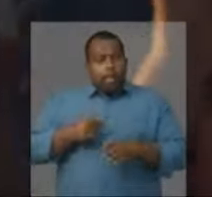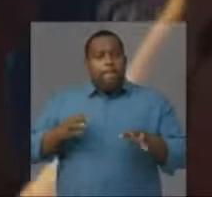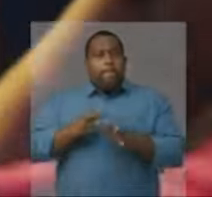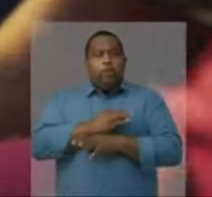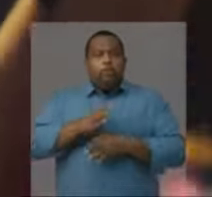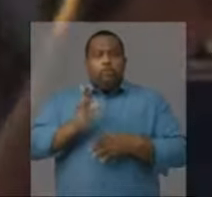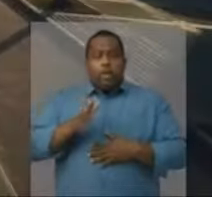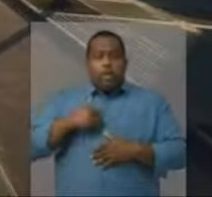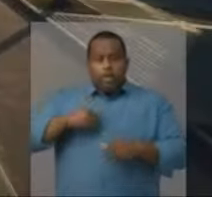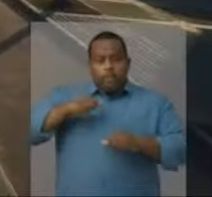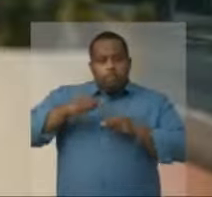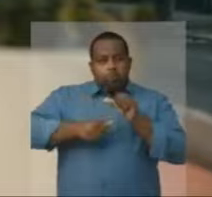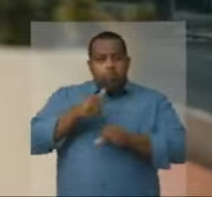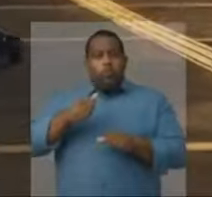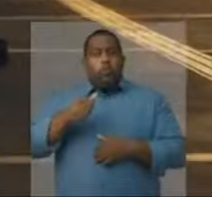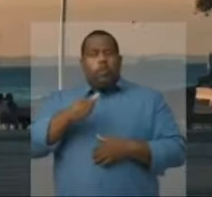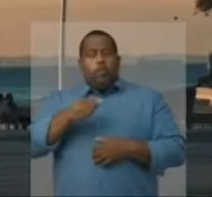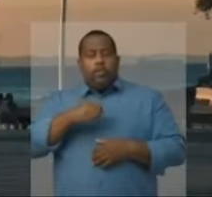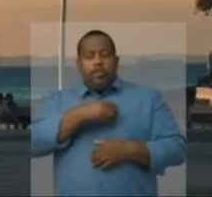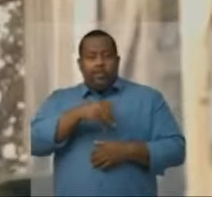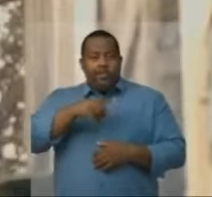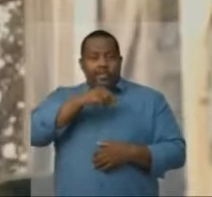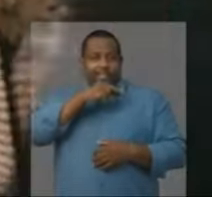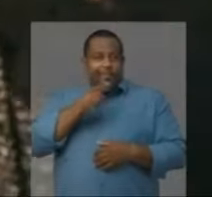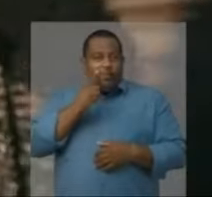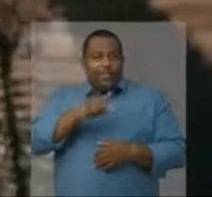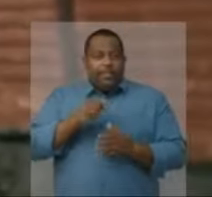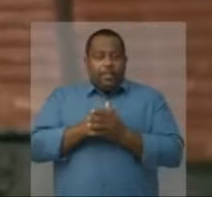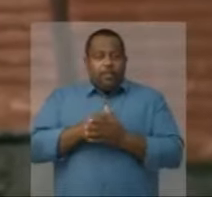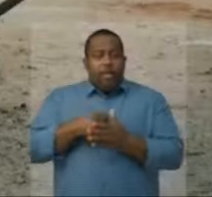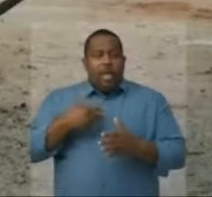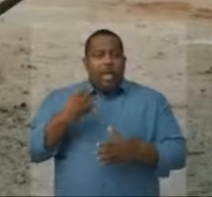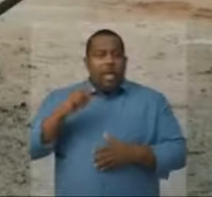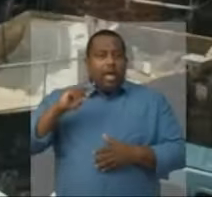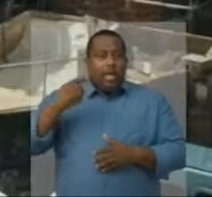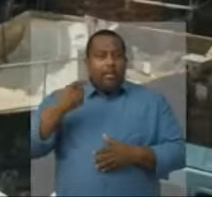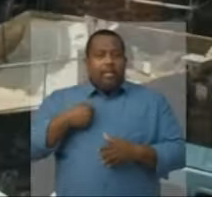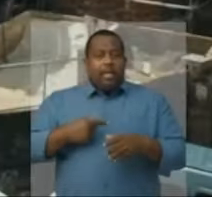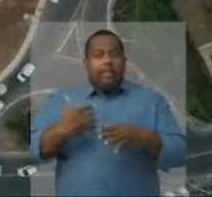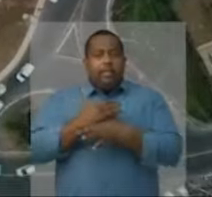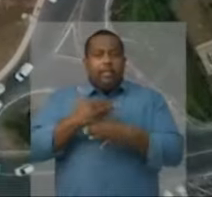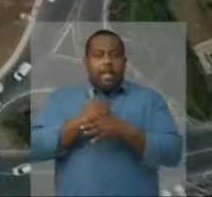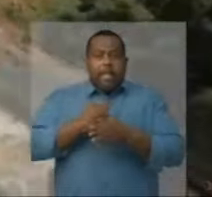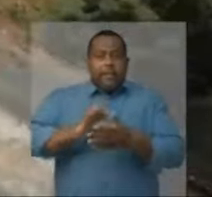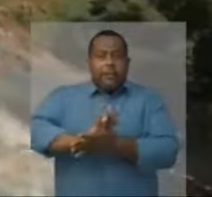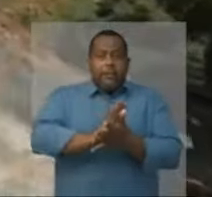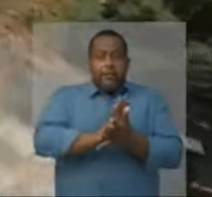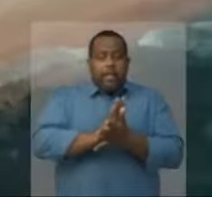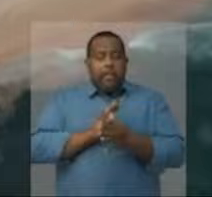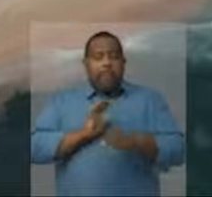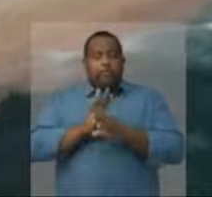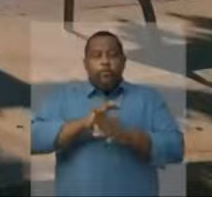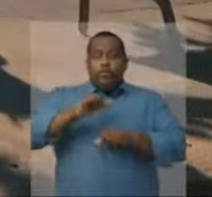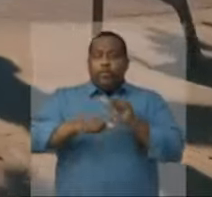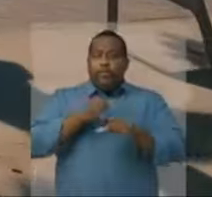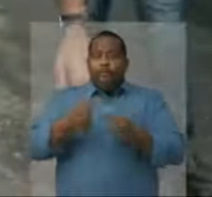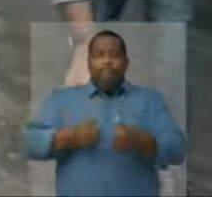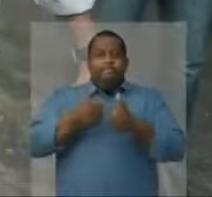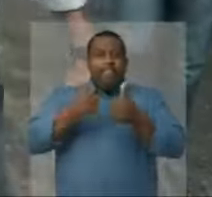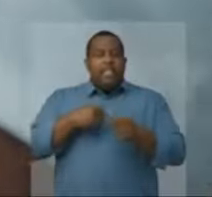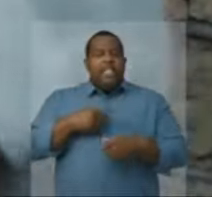preparado. Assim, mudou a cara de Salvador. Onde ele pegou uma cidade totalmente destruída. Eu vi a cidade transformada com ele. Neto